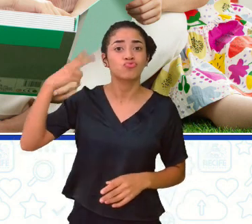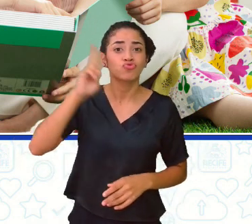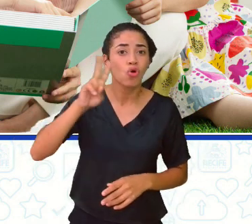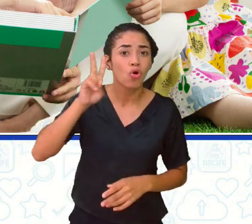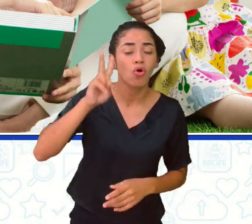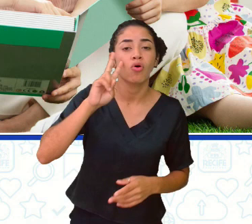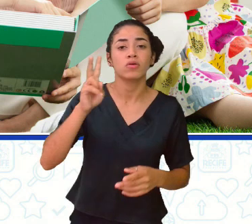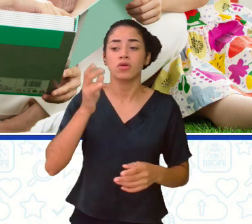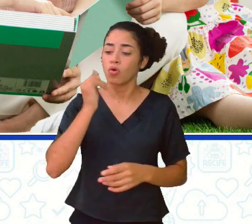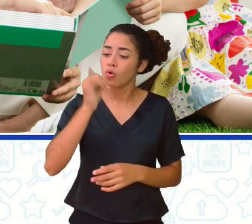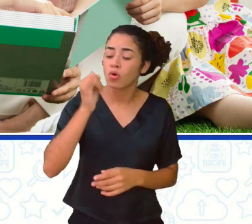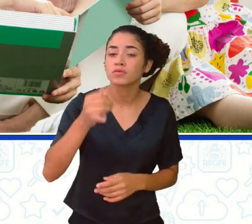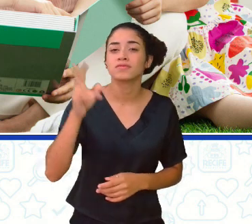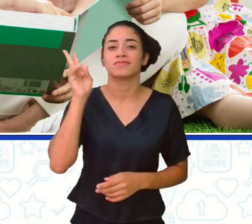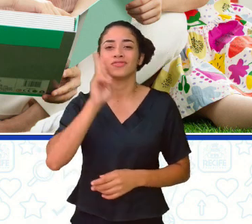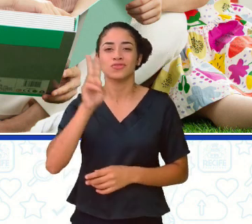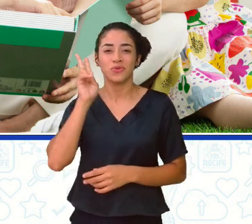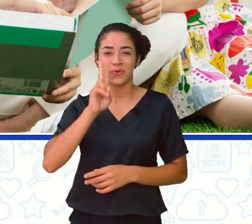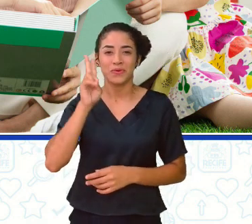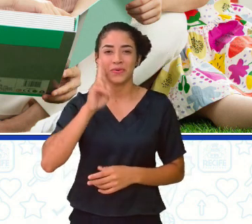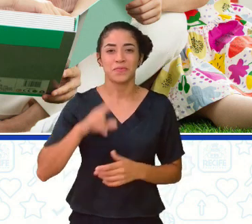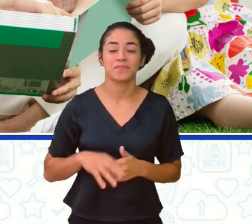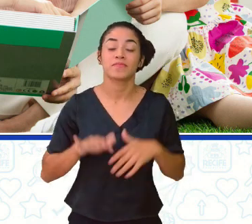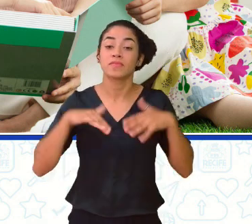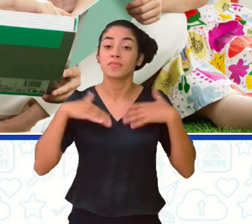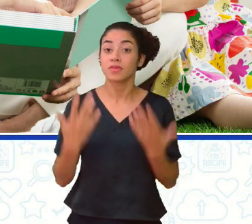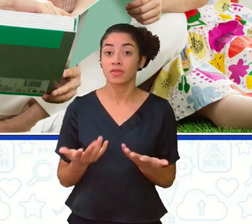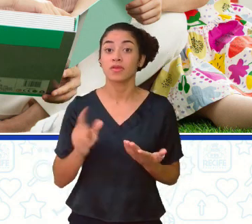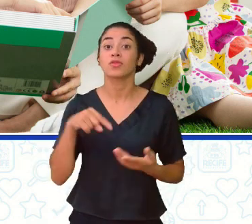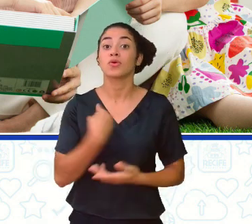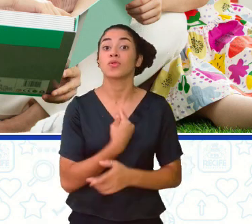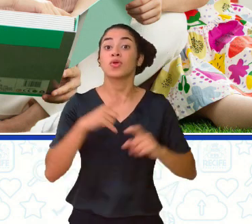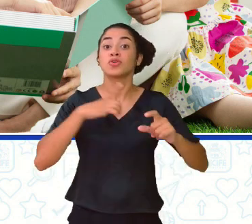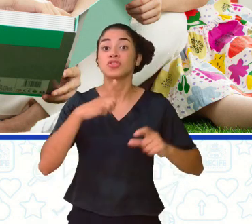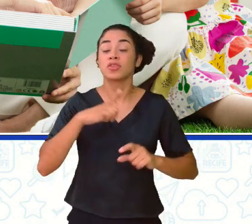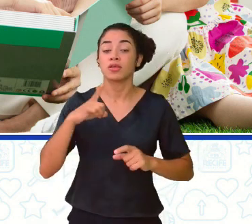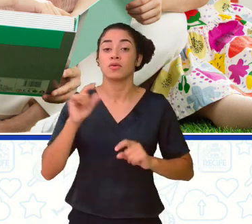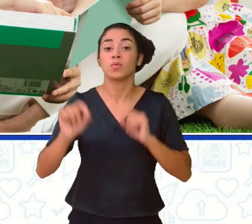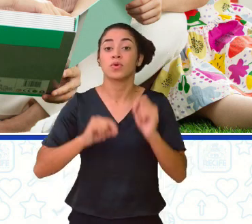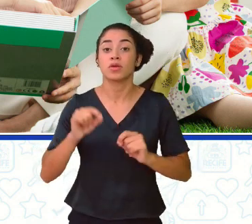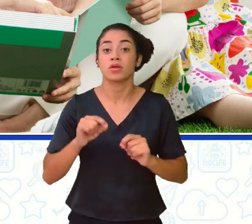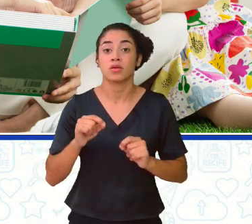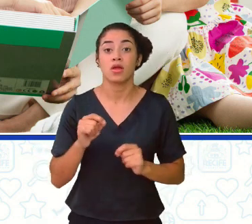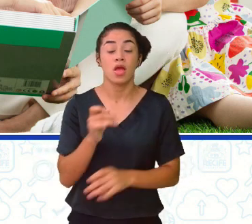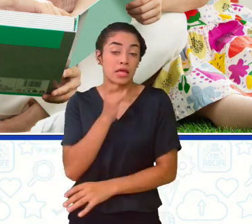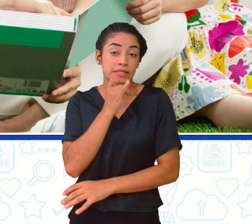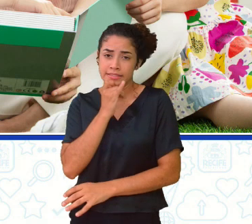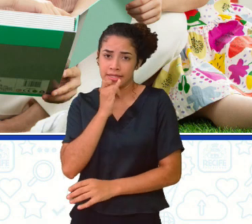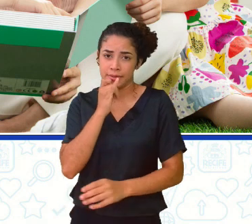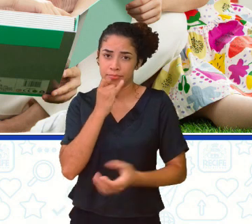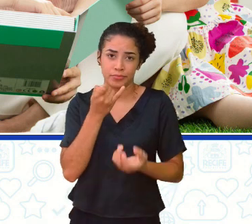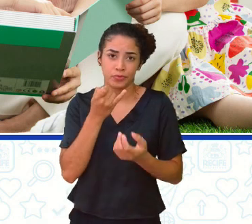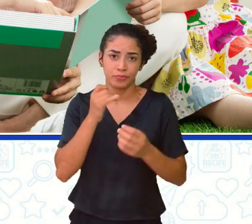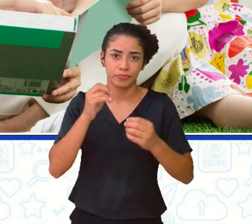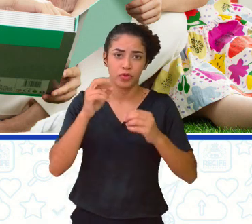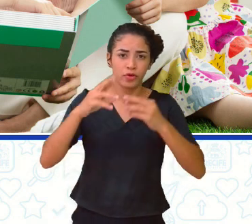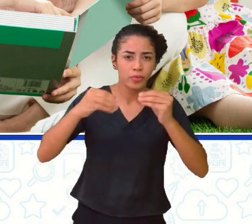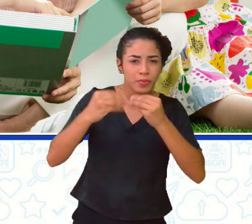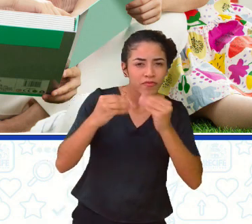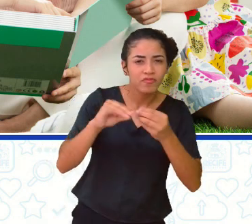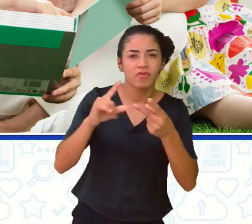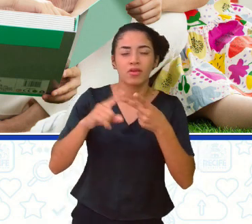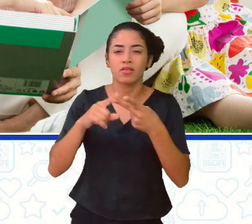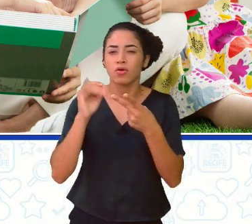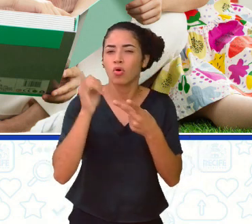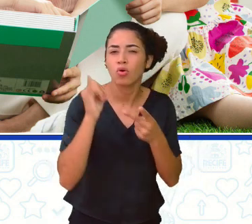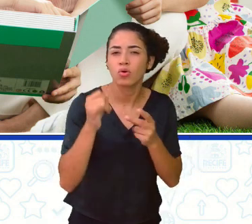uma contação de uma história. Então, a gente tem como exemplo o romance, o conto, a fábula,